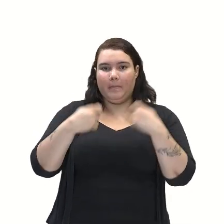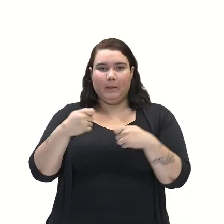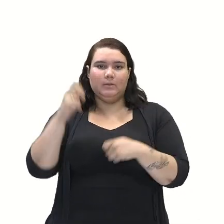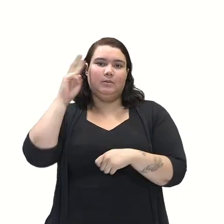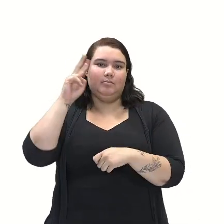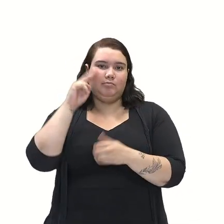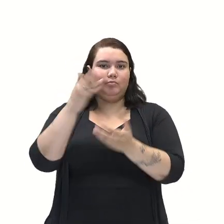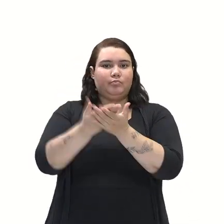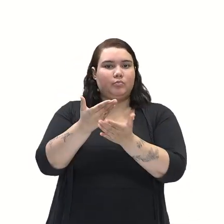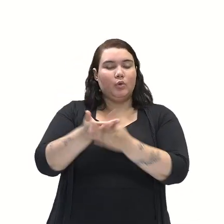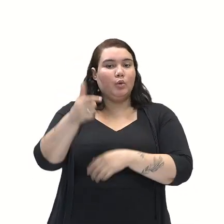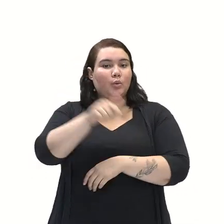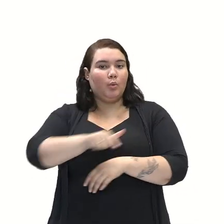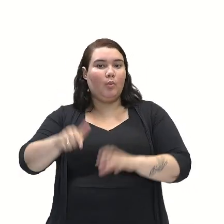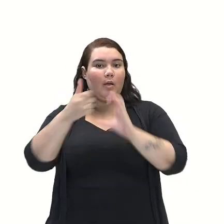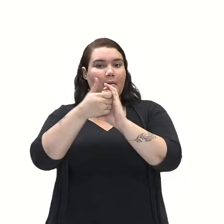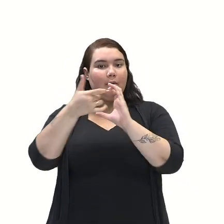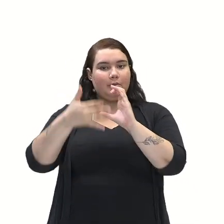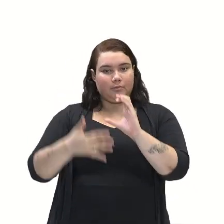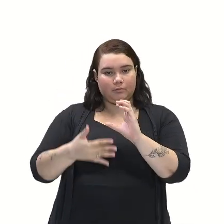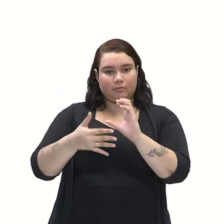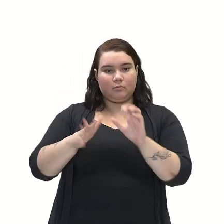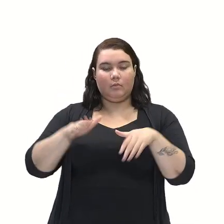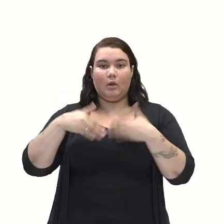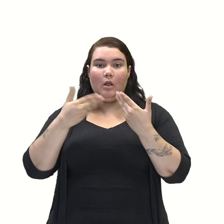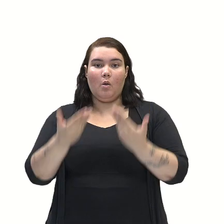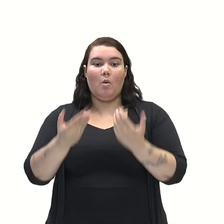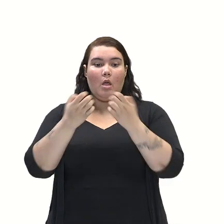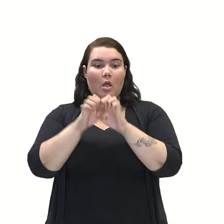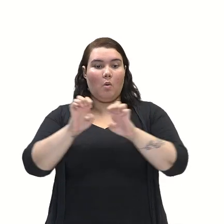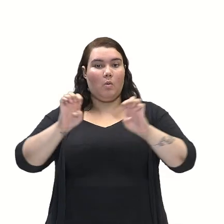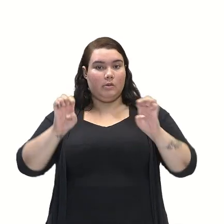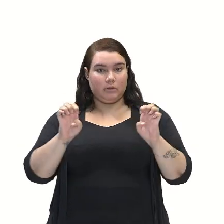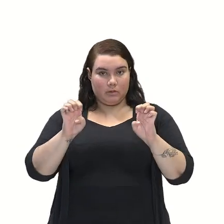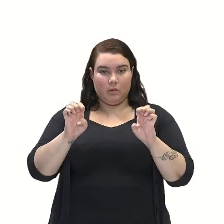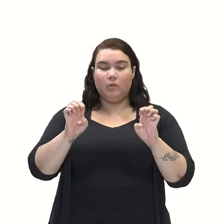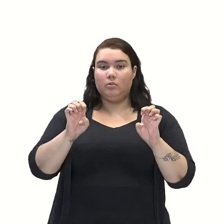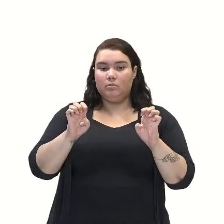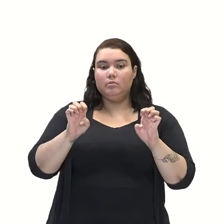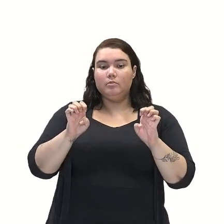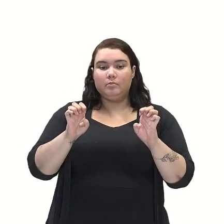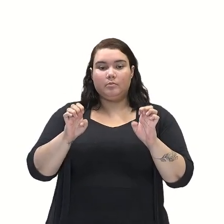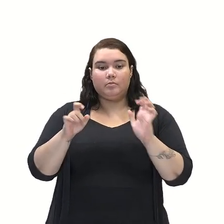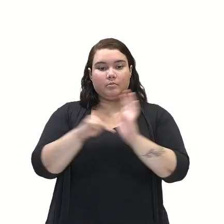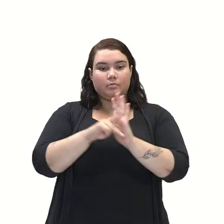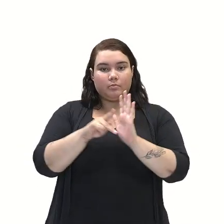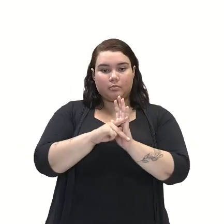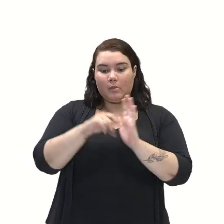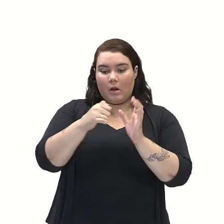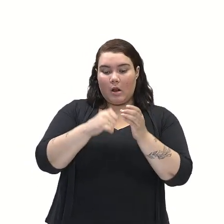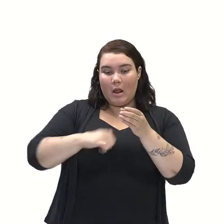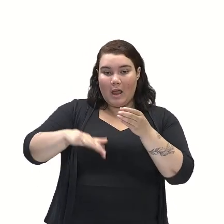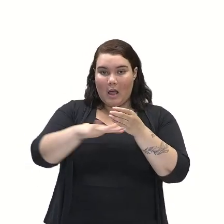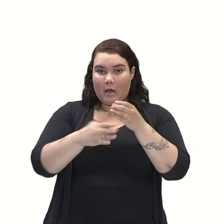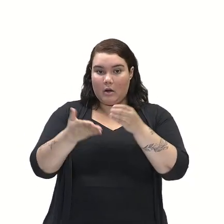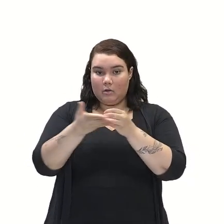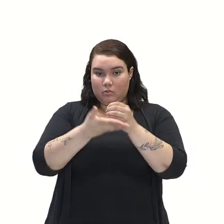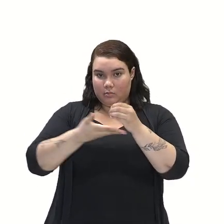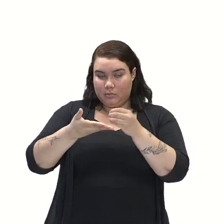elementos. Portanto, olha, a fórmula, certo, ó, da área